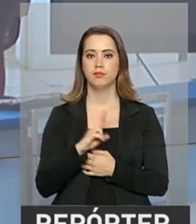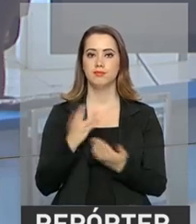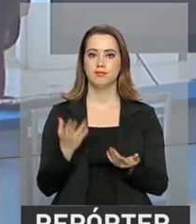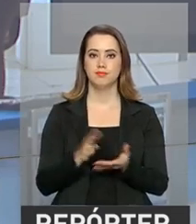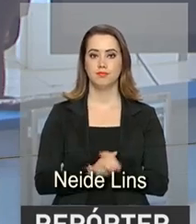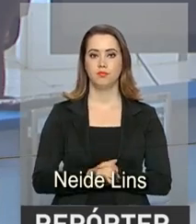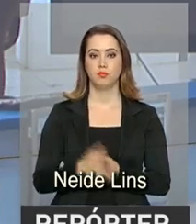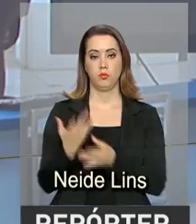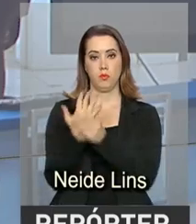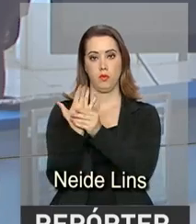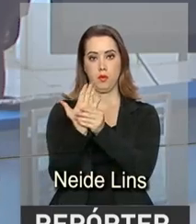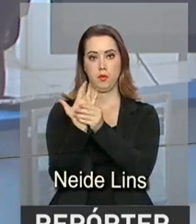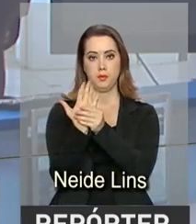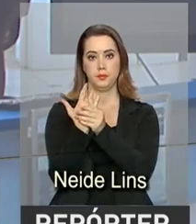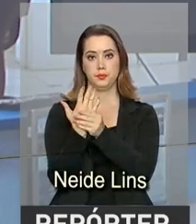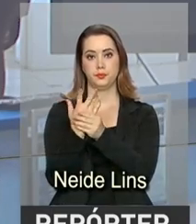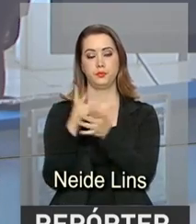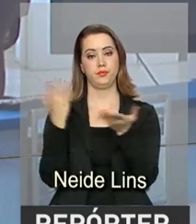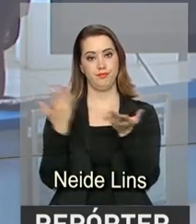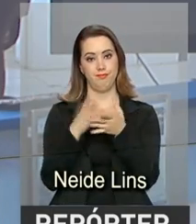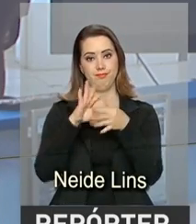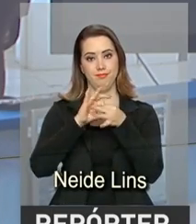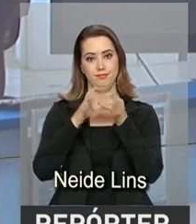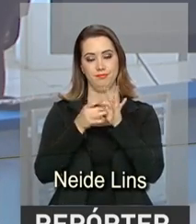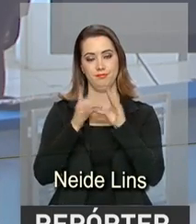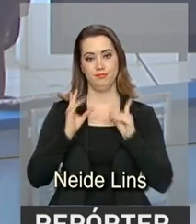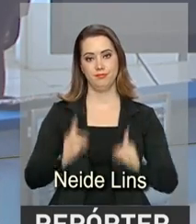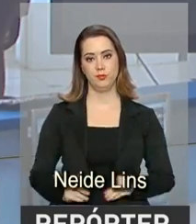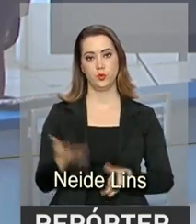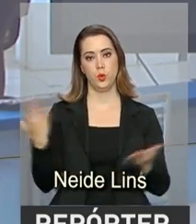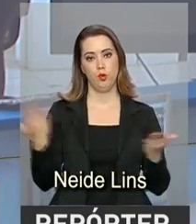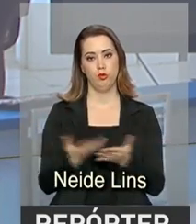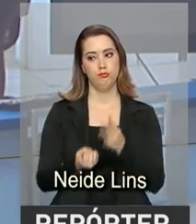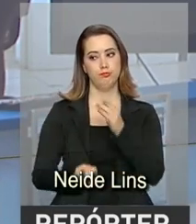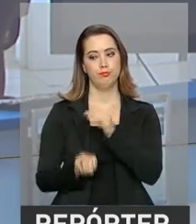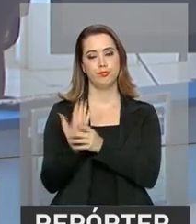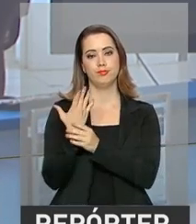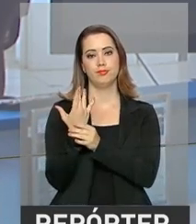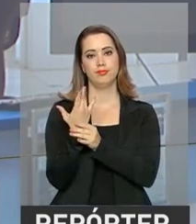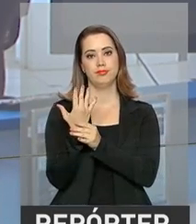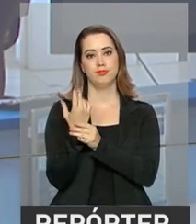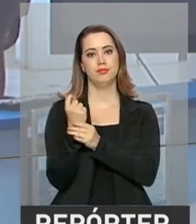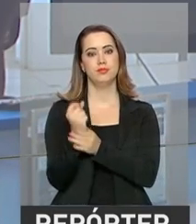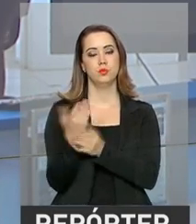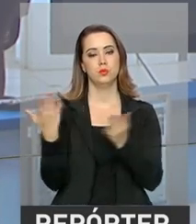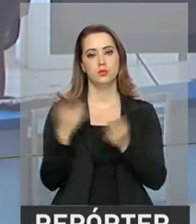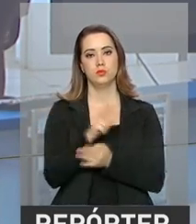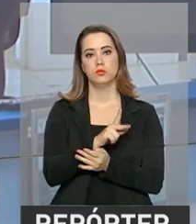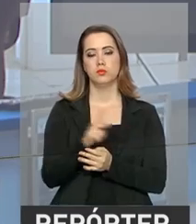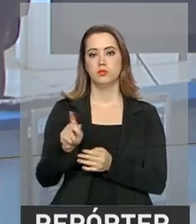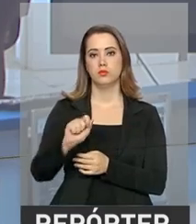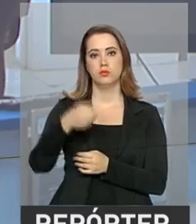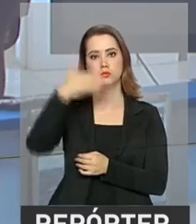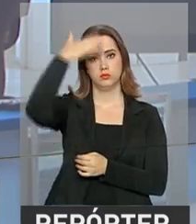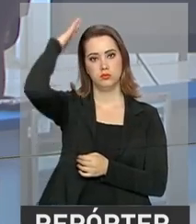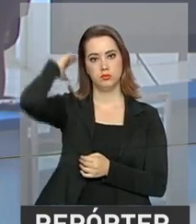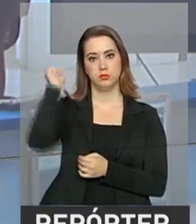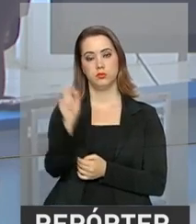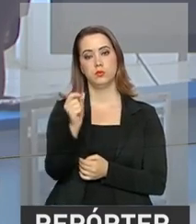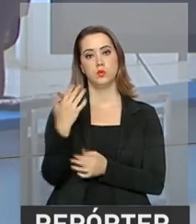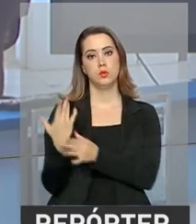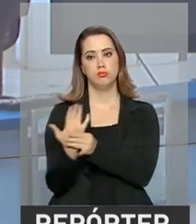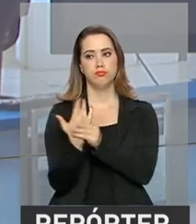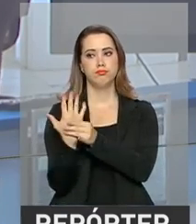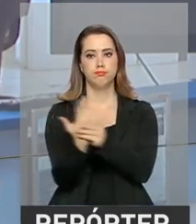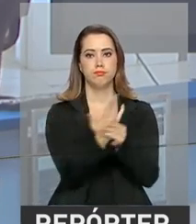a tocha olímpica a tocha paralímpica foi acesa hoje no Palácio do Planalto pelo presidente em exercício Michel Temer a chama vai